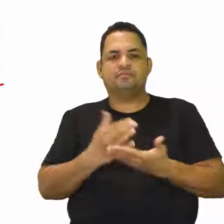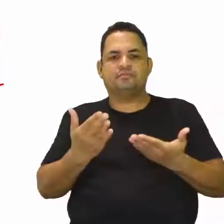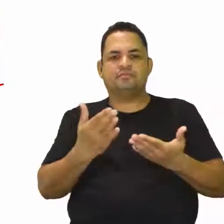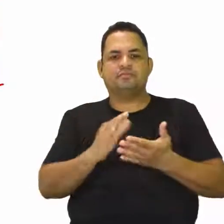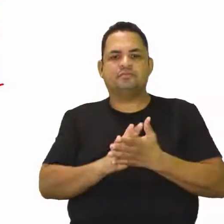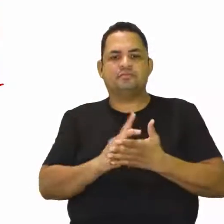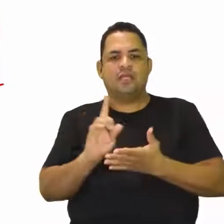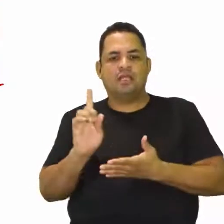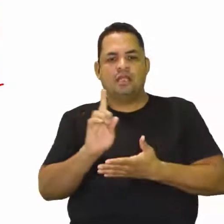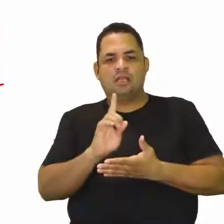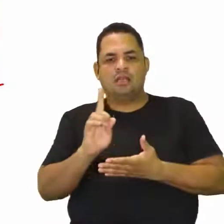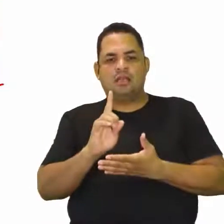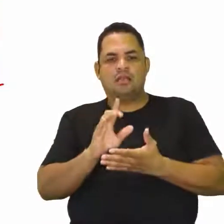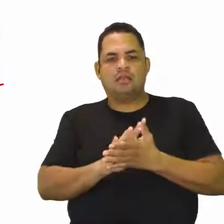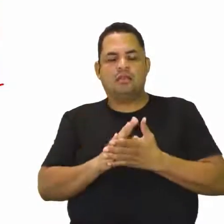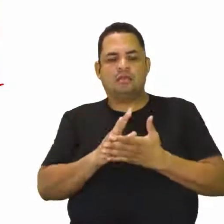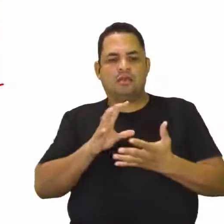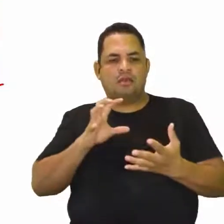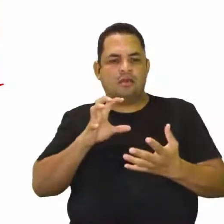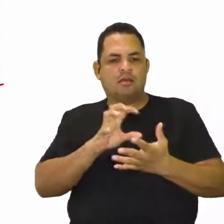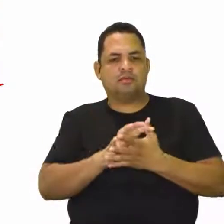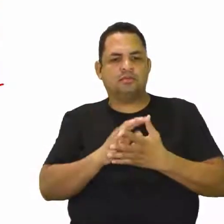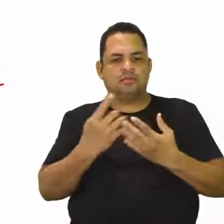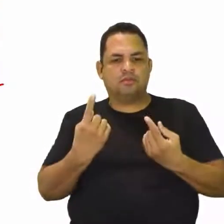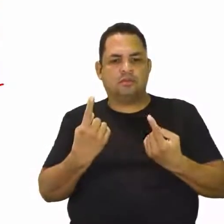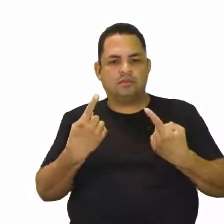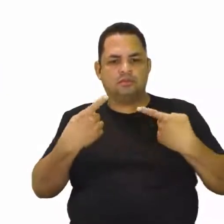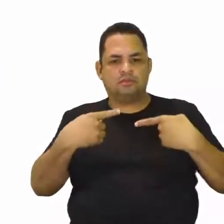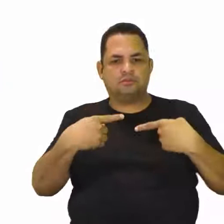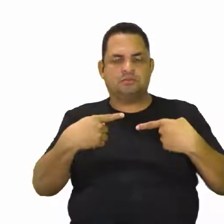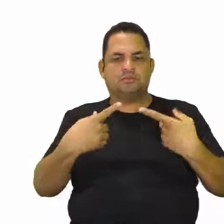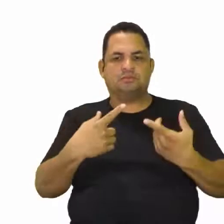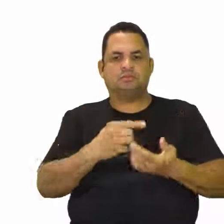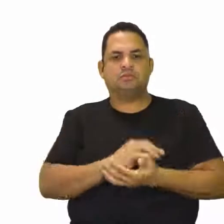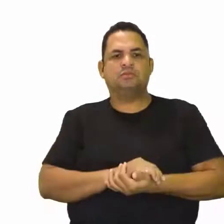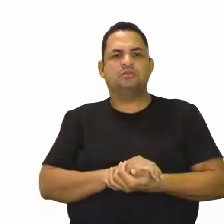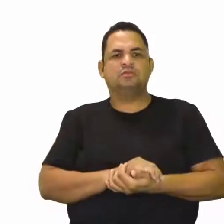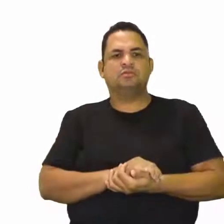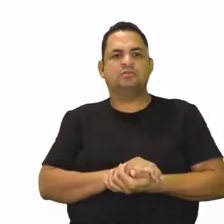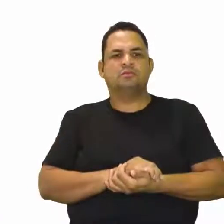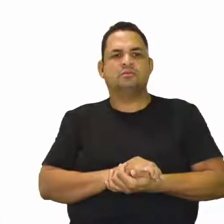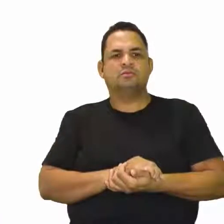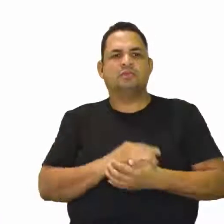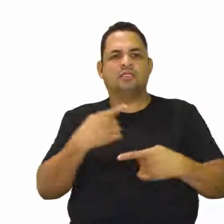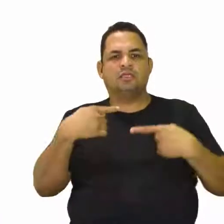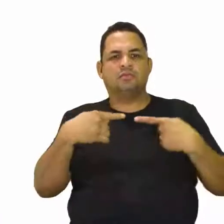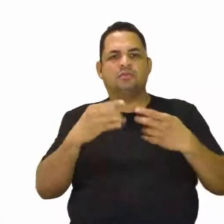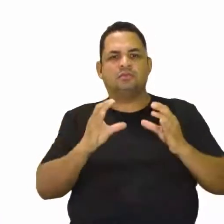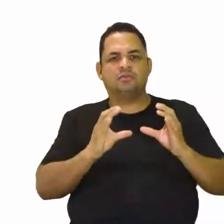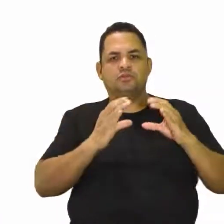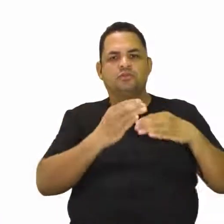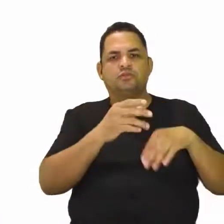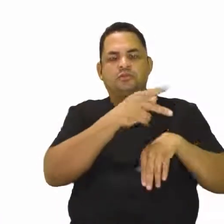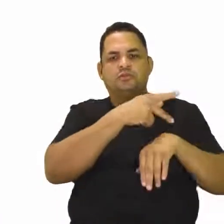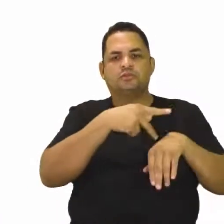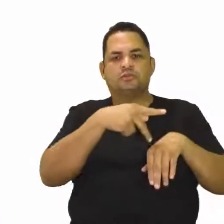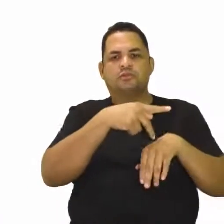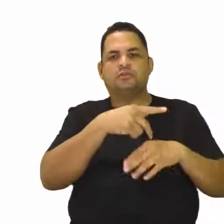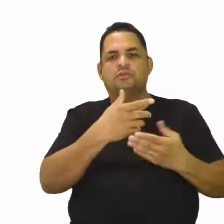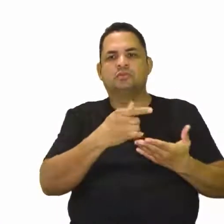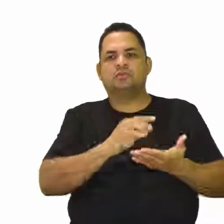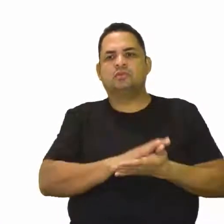de não agressão recíproca. Seguimos. Essa política de aliança, vejam,